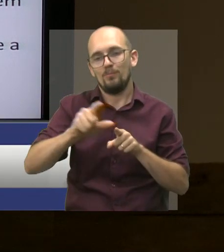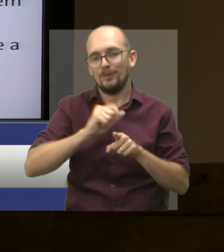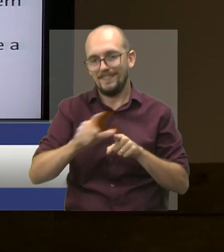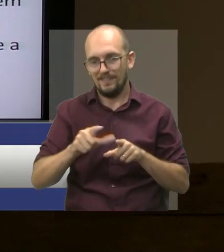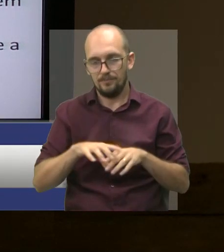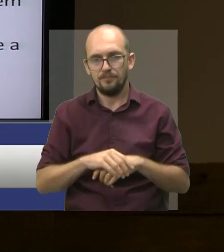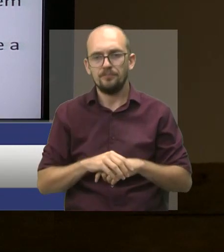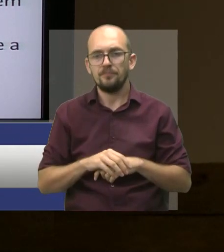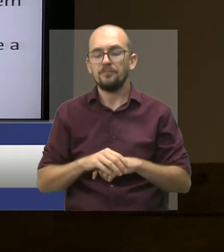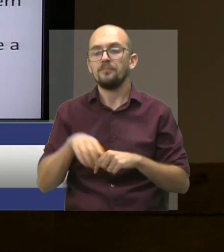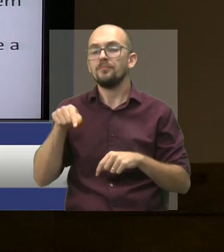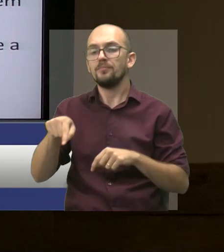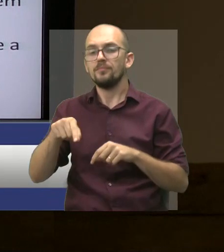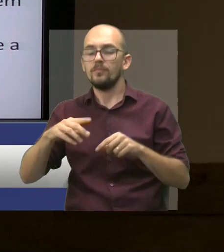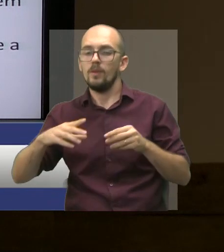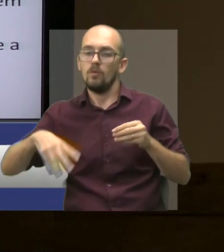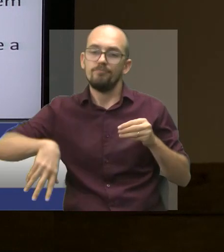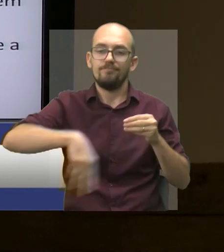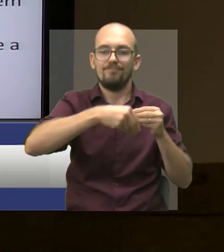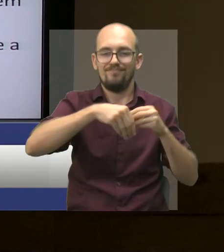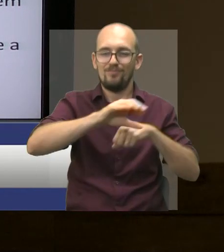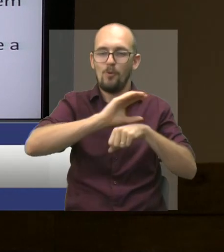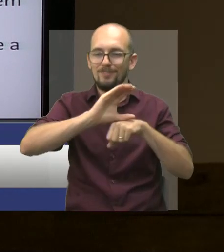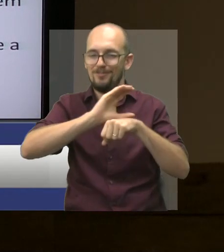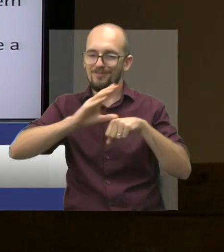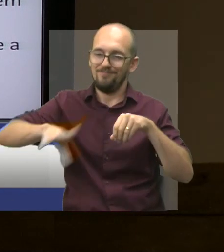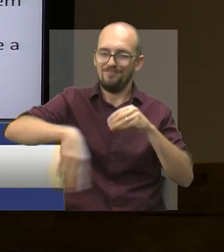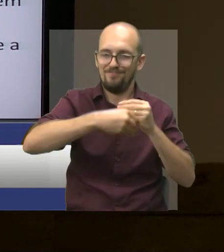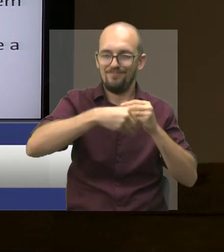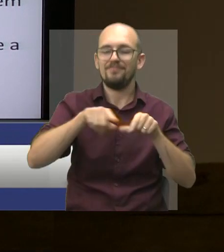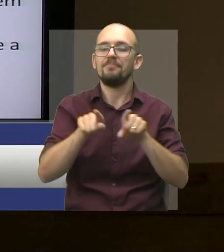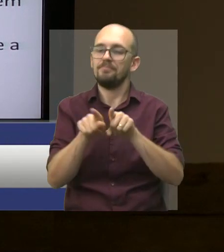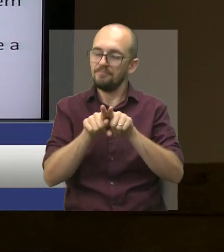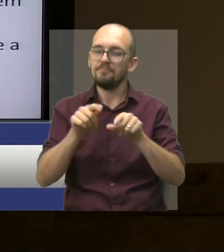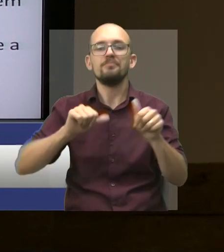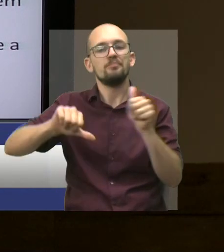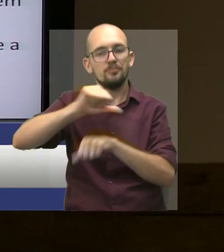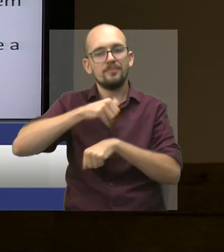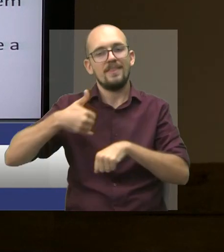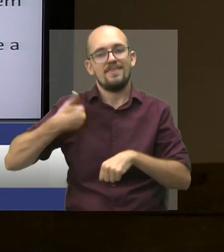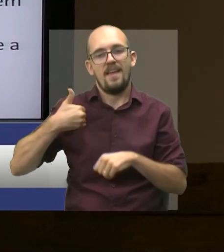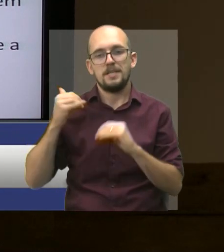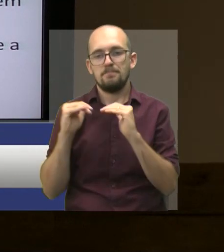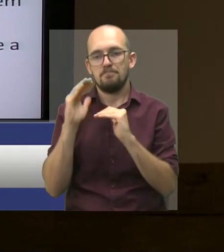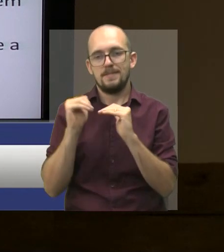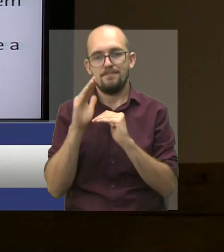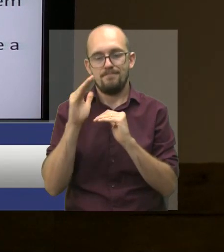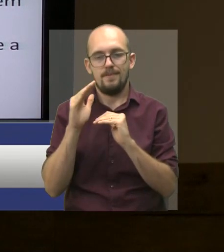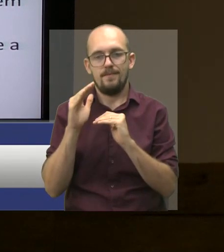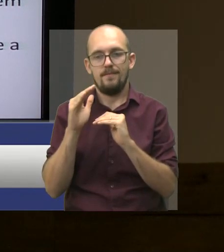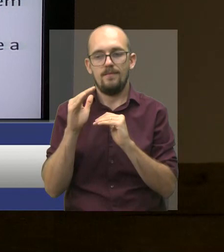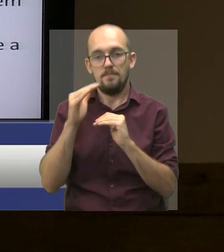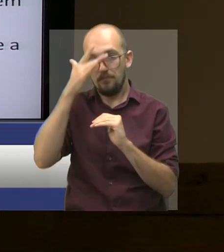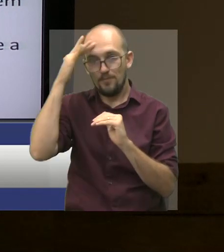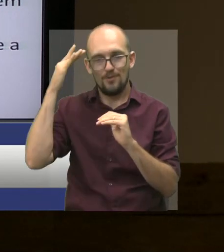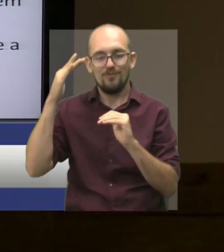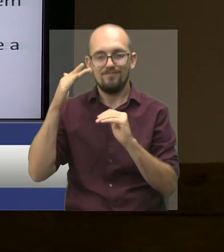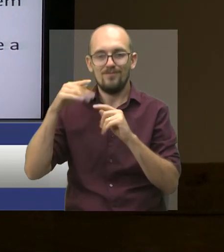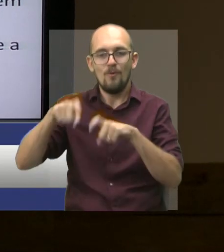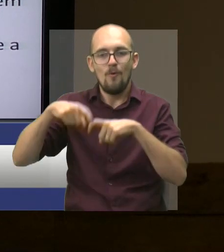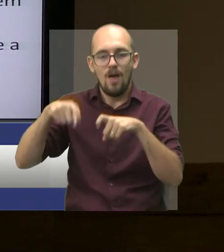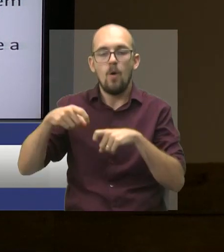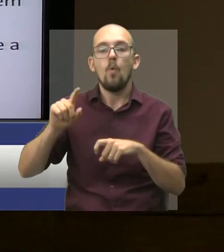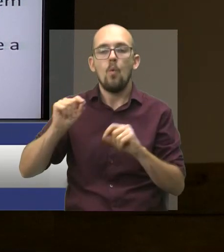emenda à Constituição traz também mudanças da idade mínima dos segurados rurais para